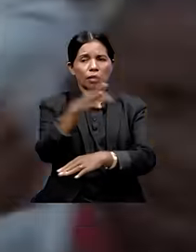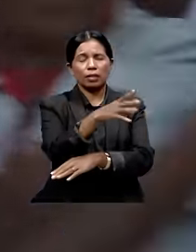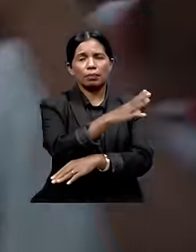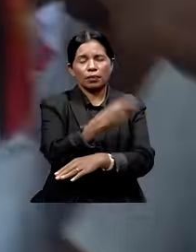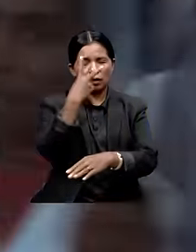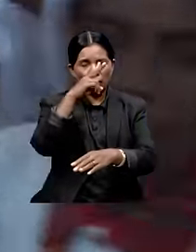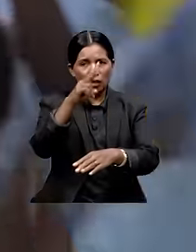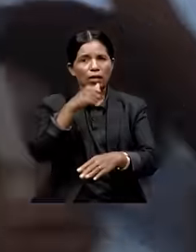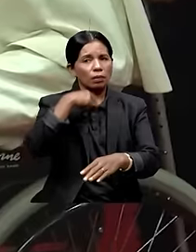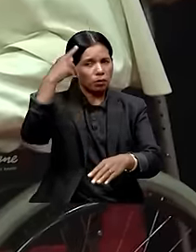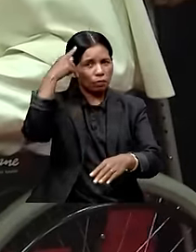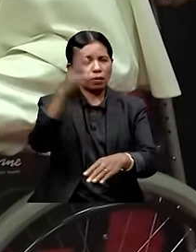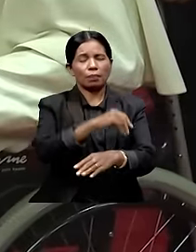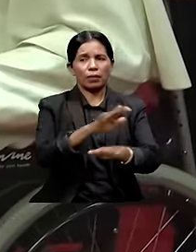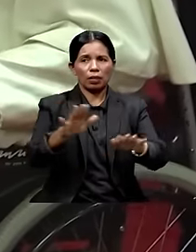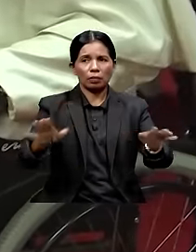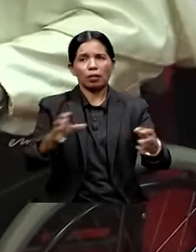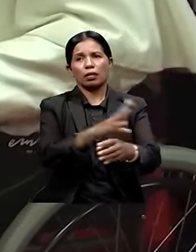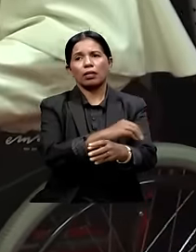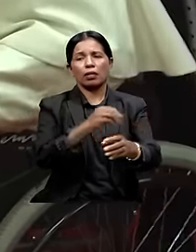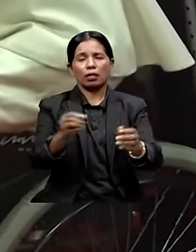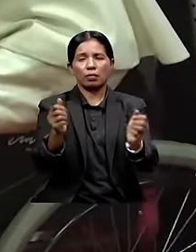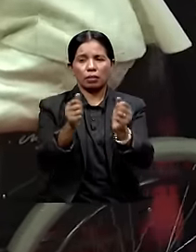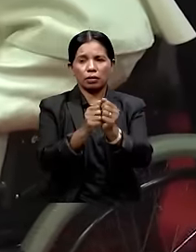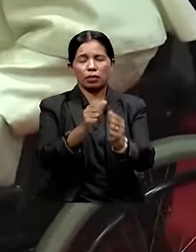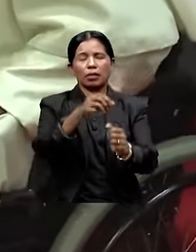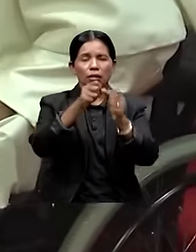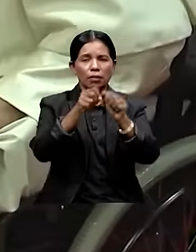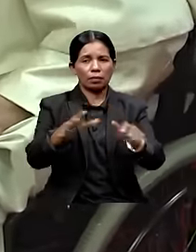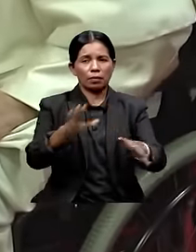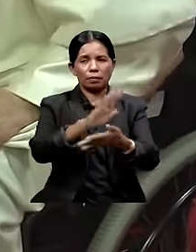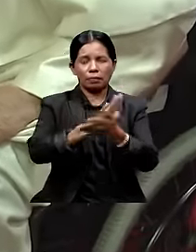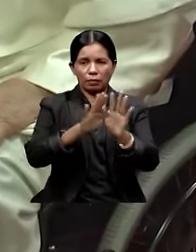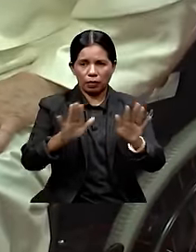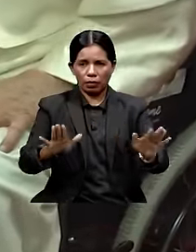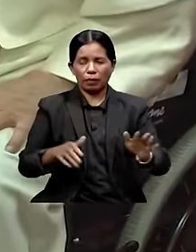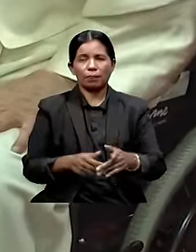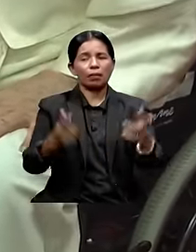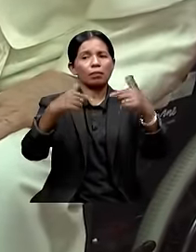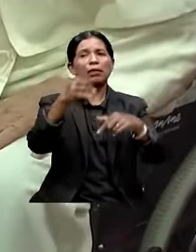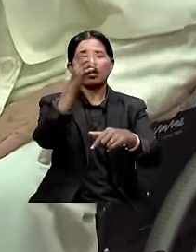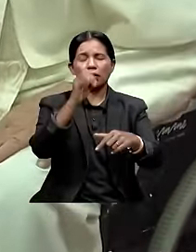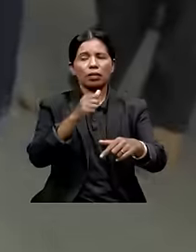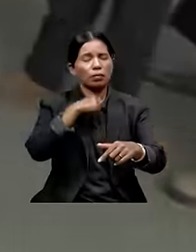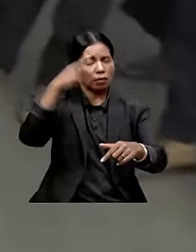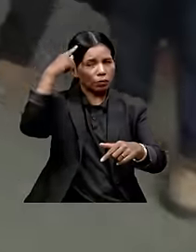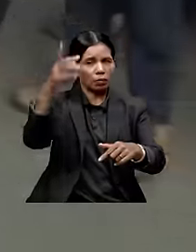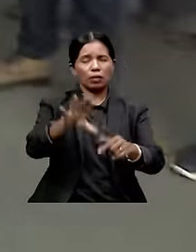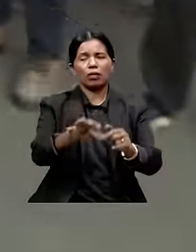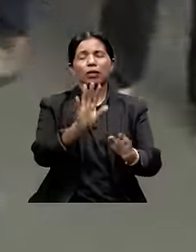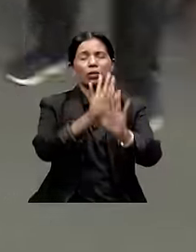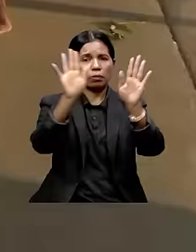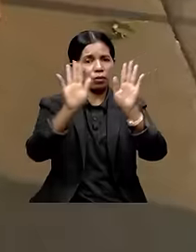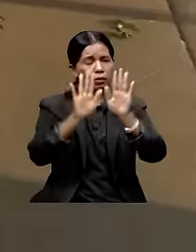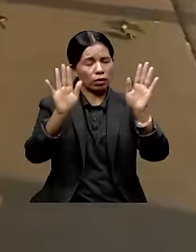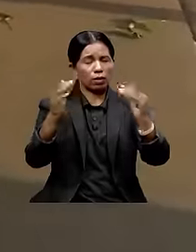Papa Francisco. La barik balong karlimang ho Papa no hetang bensang. Antes mai dili, Papa Francisco iha domingo nei halau mos